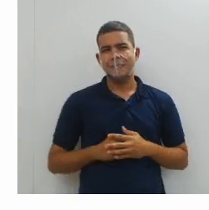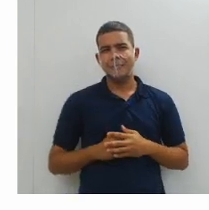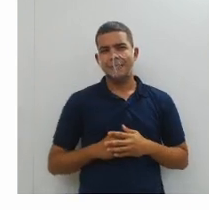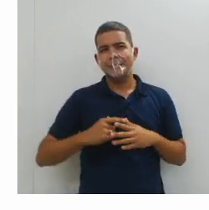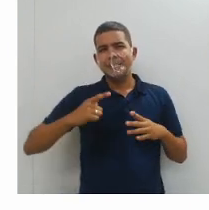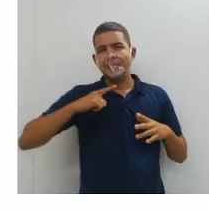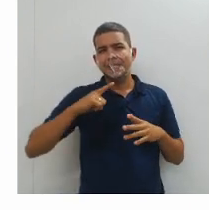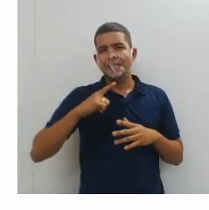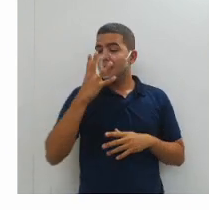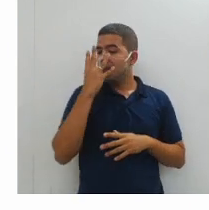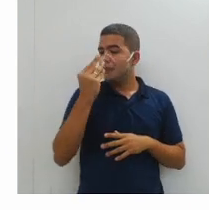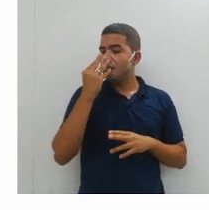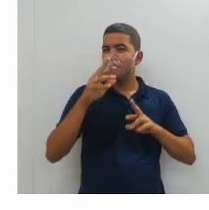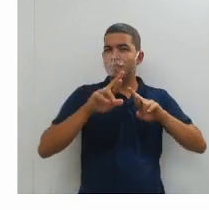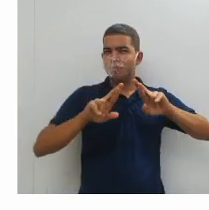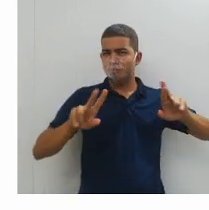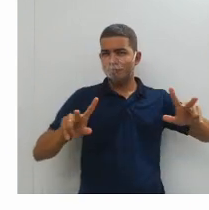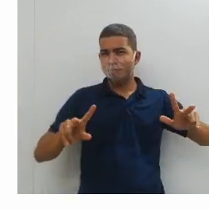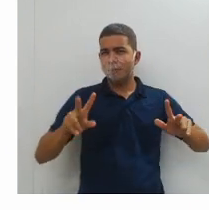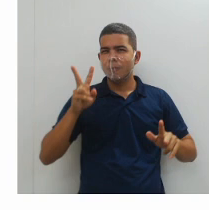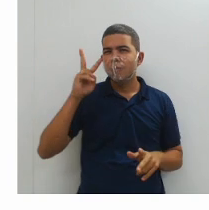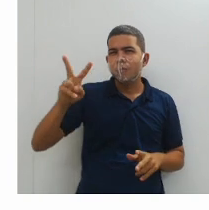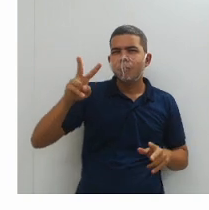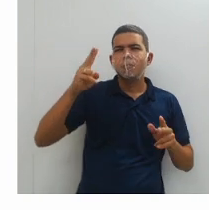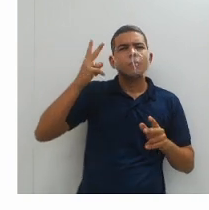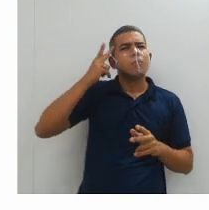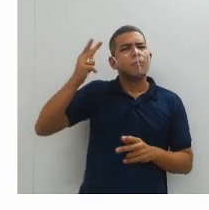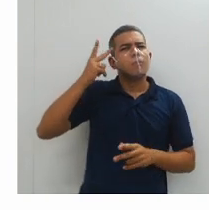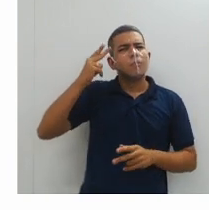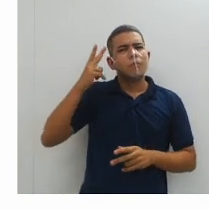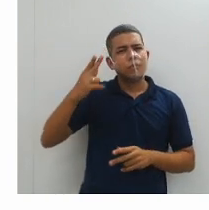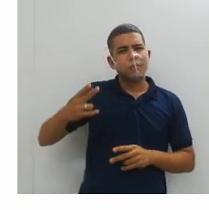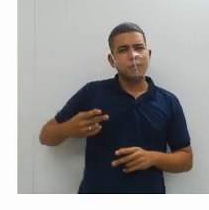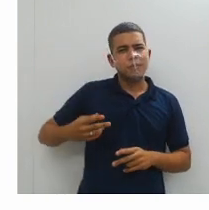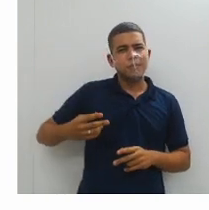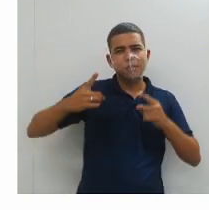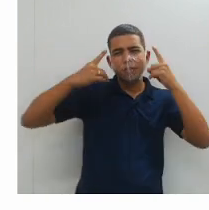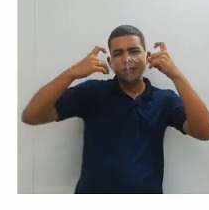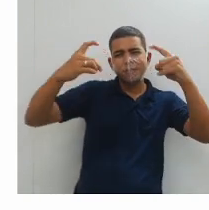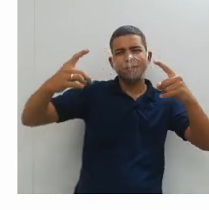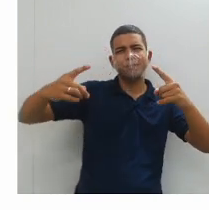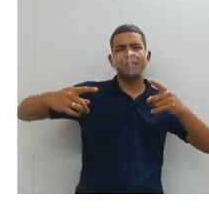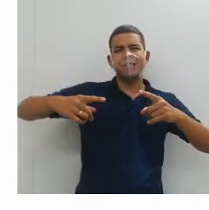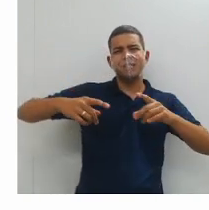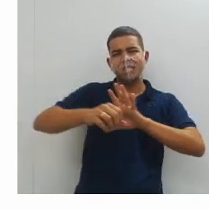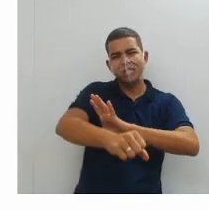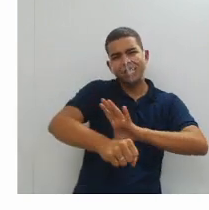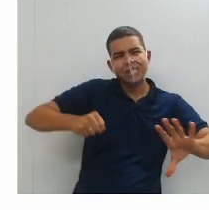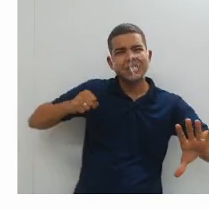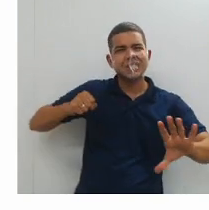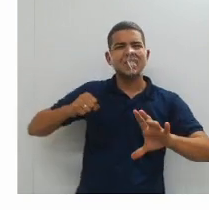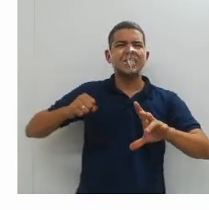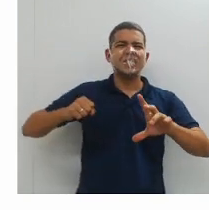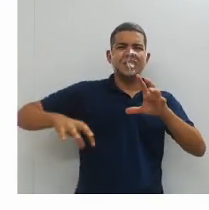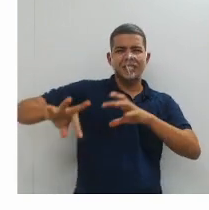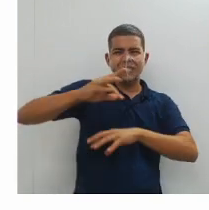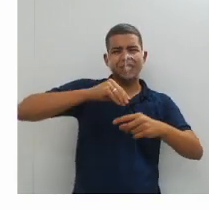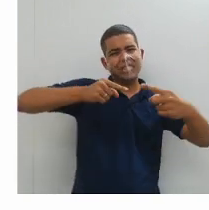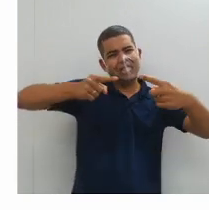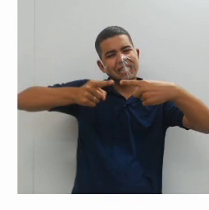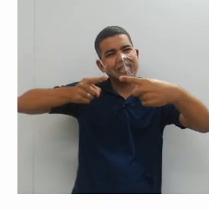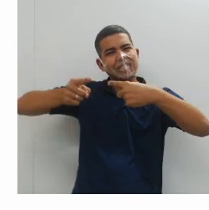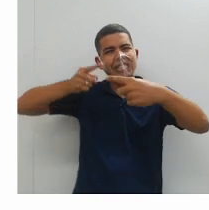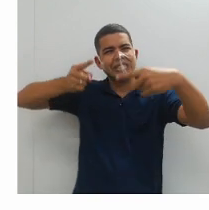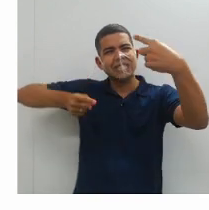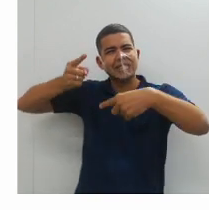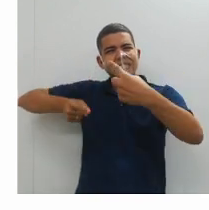de Hobbes, né, que via no estado de natureza um estado de violência humana, né, de guerra de todos contra todos,